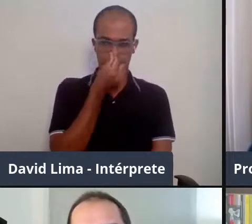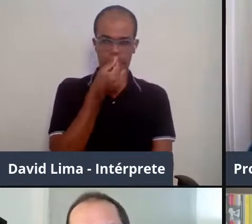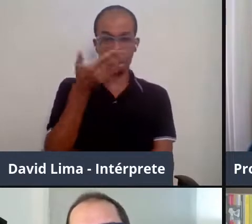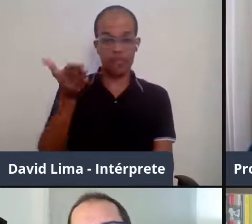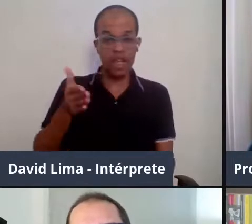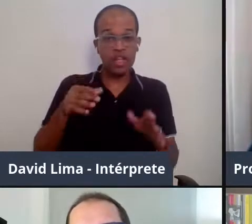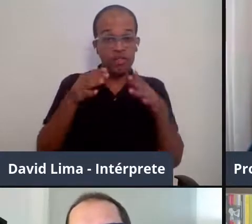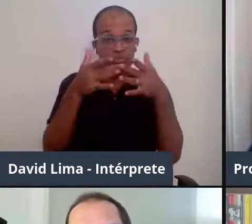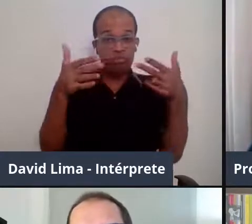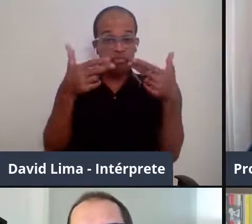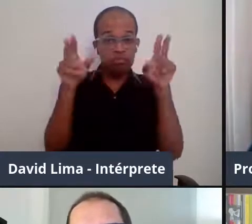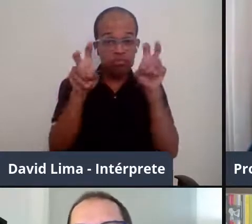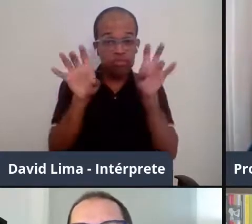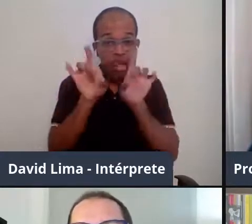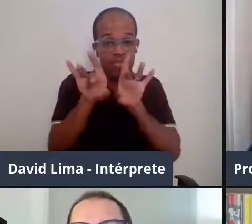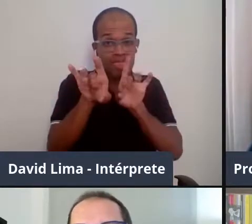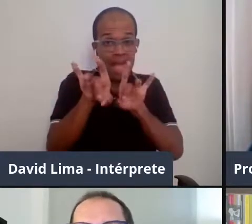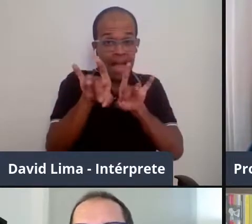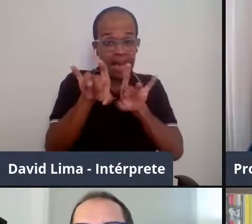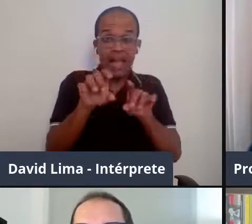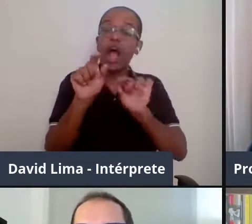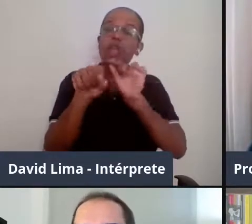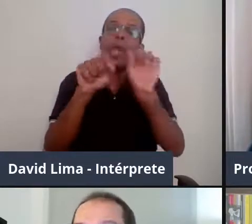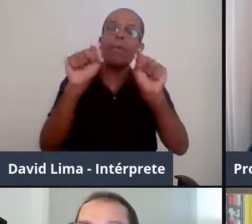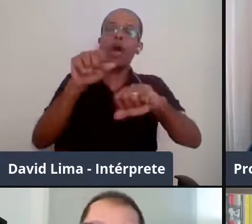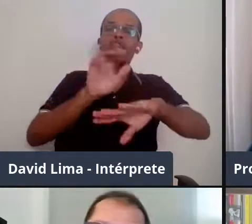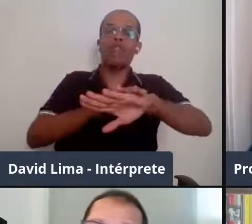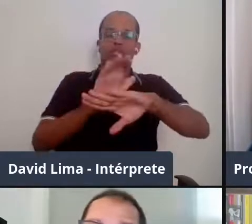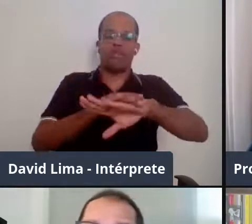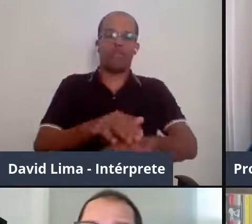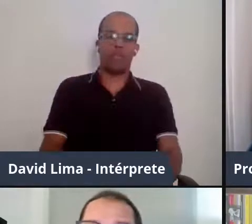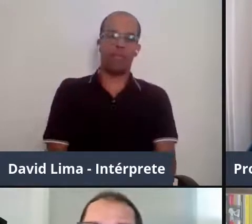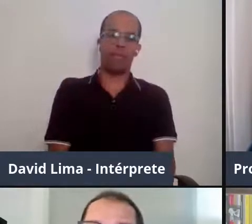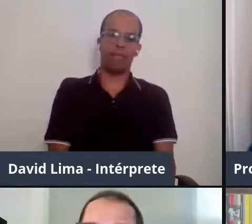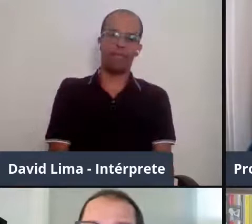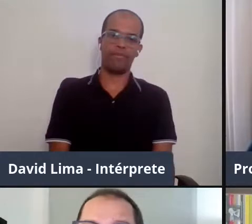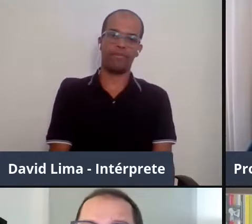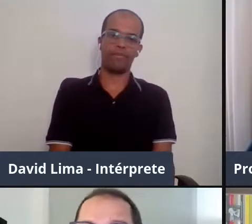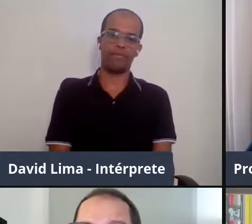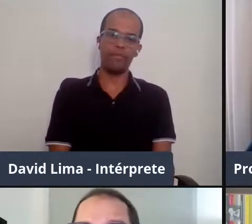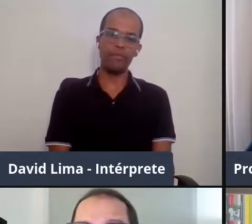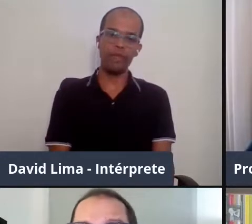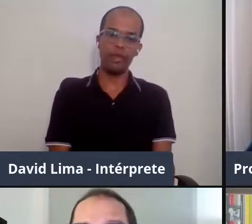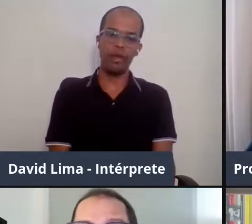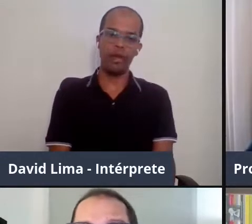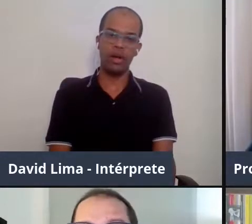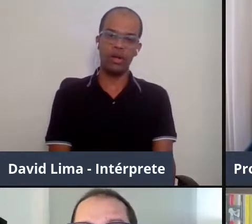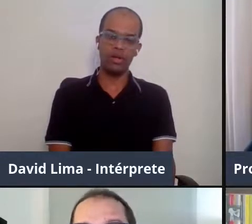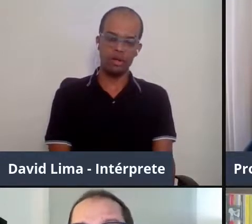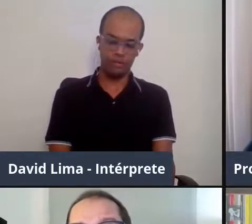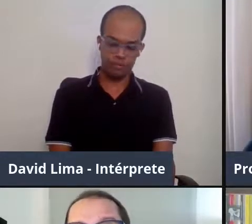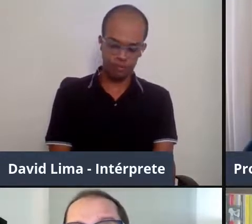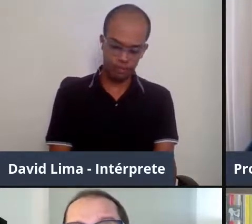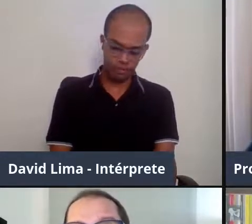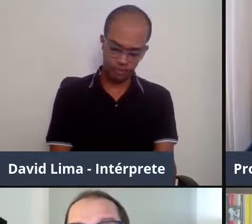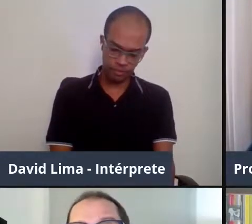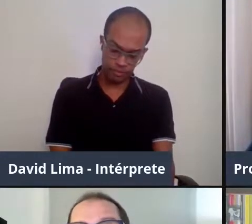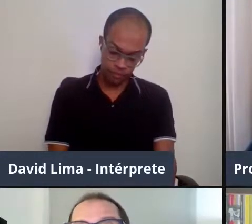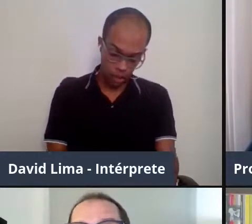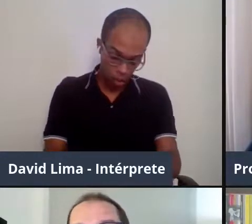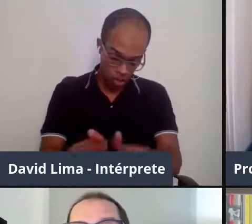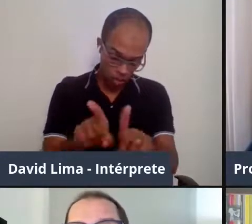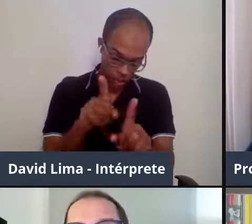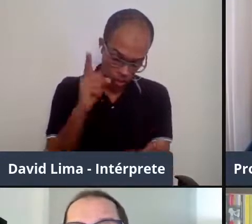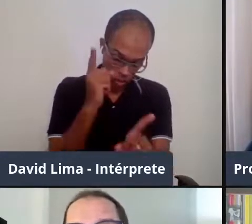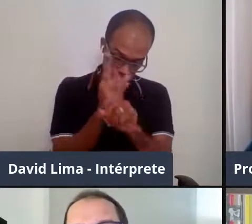parte técnica, daquilo que pode ser feito efetivamente. Descobri também, que eu acho que isso, a plataforma também tem esse valor,